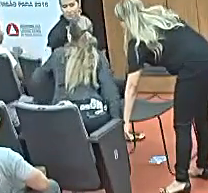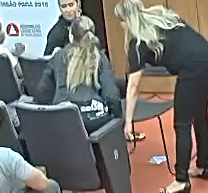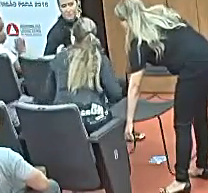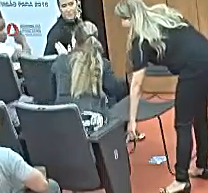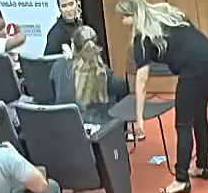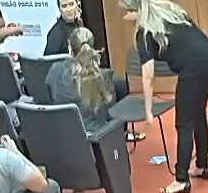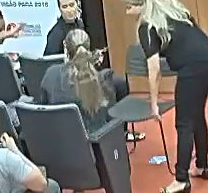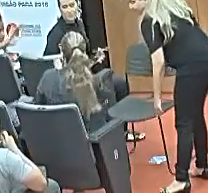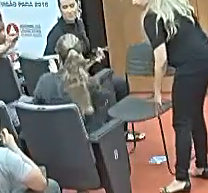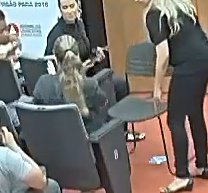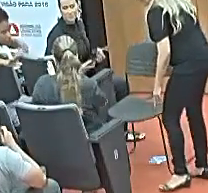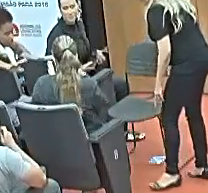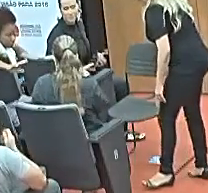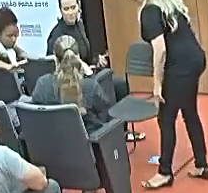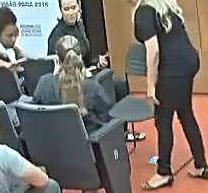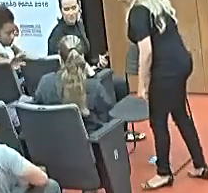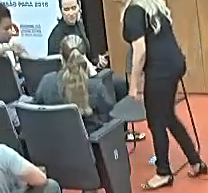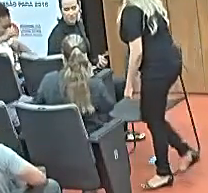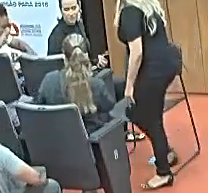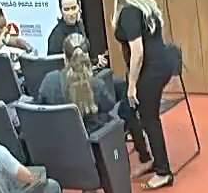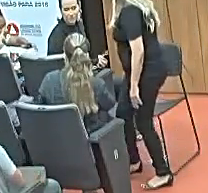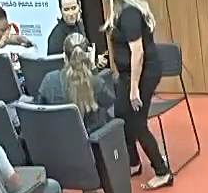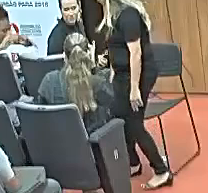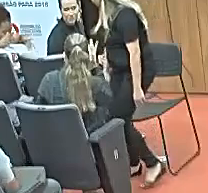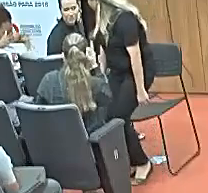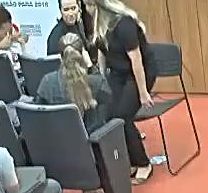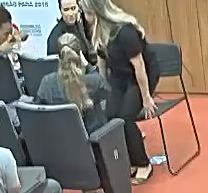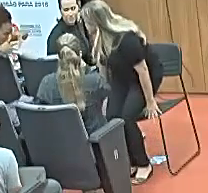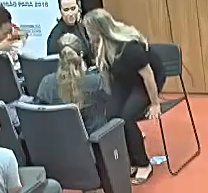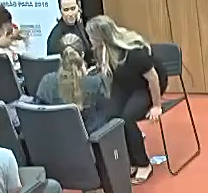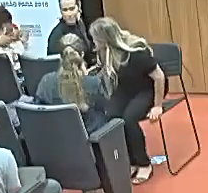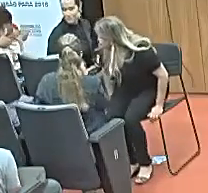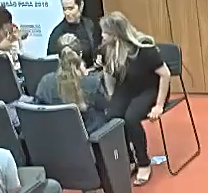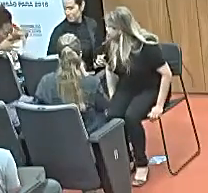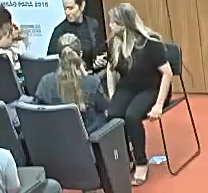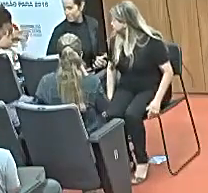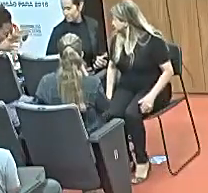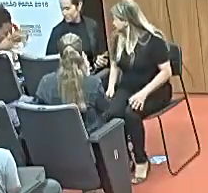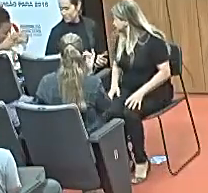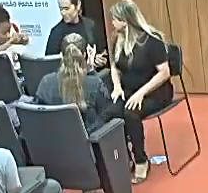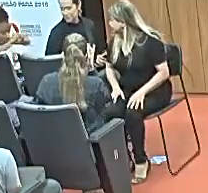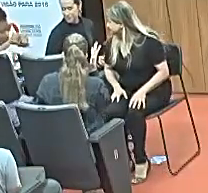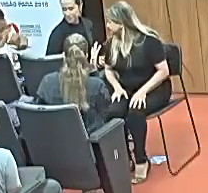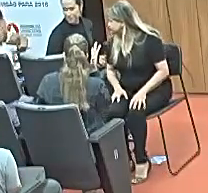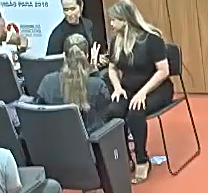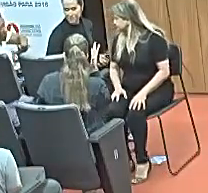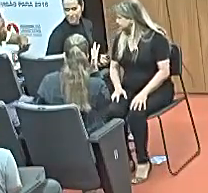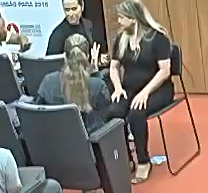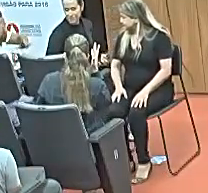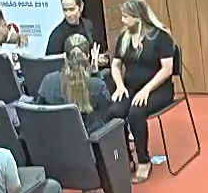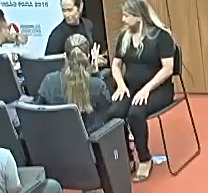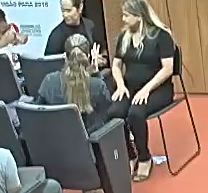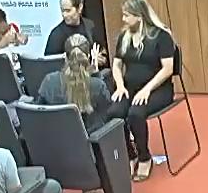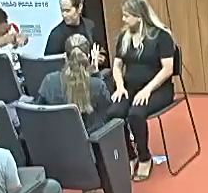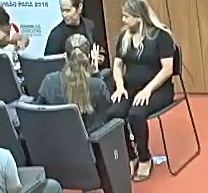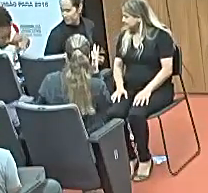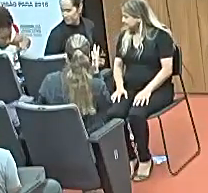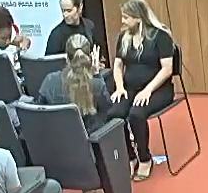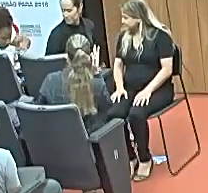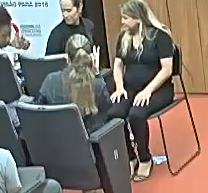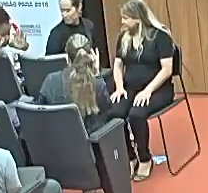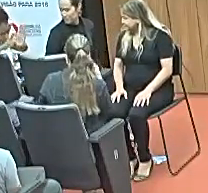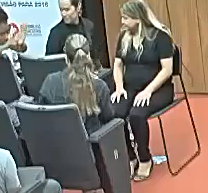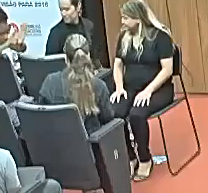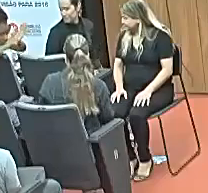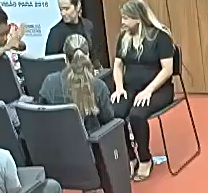boa noite a todas ea todos na pessoa do deputado doutor jean cumprimento todos os membros da mesa e o